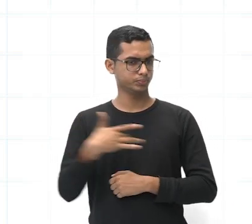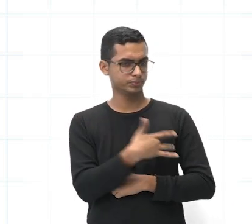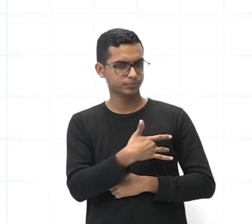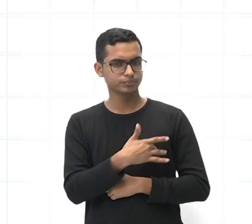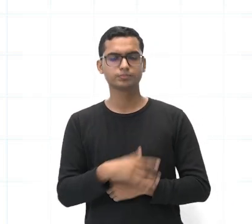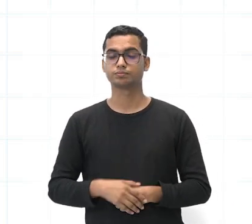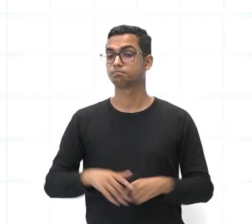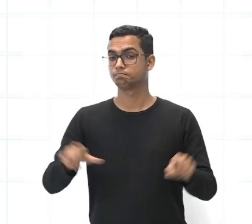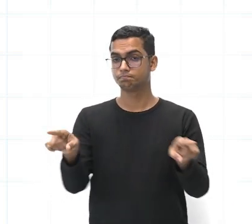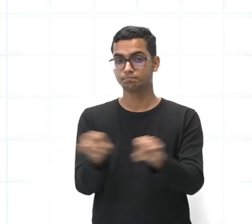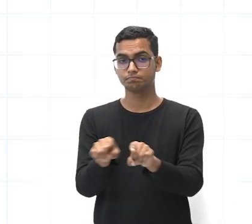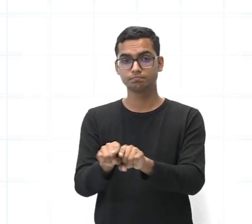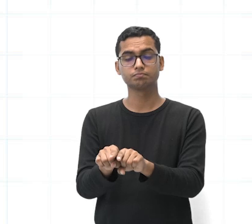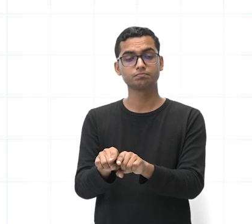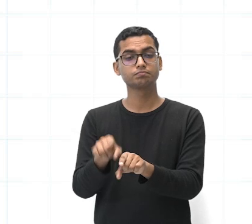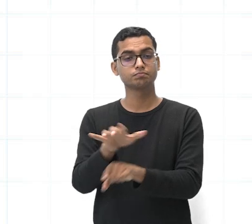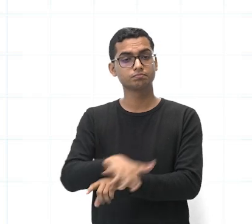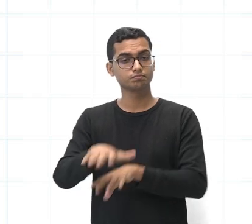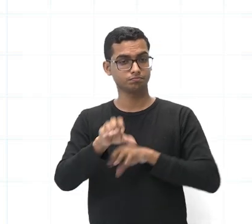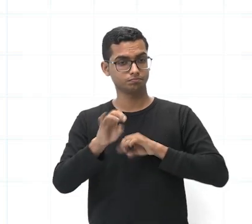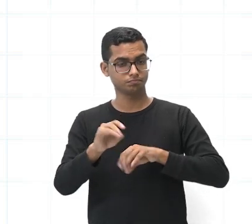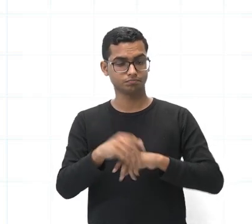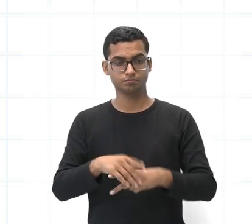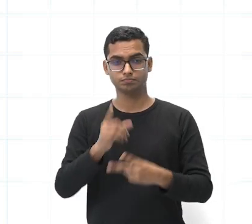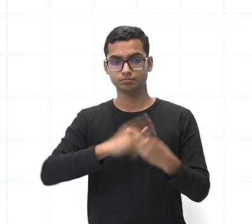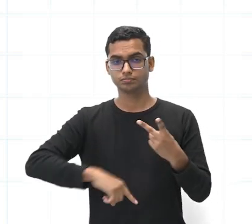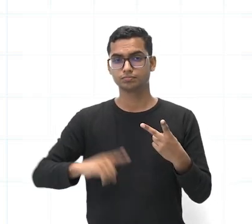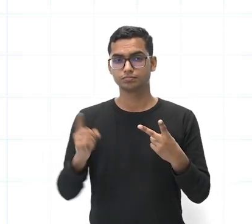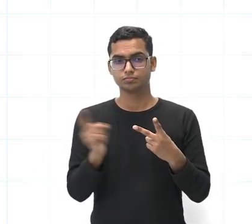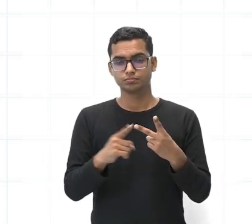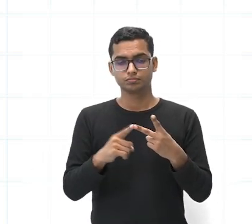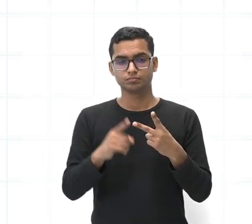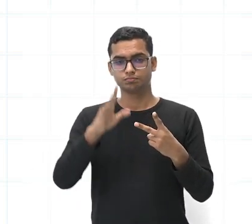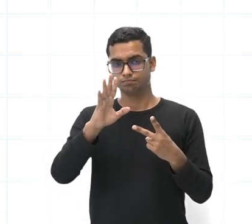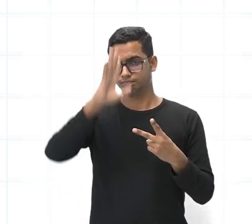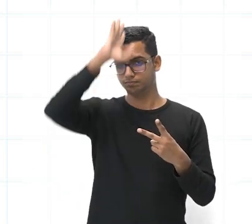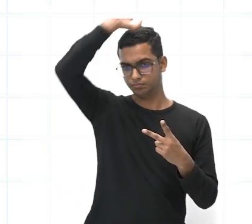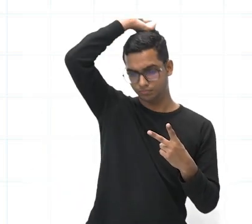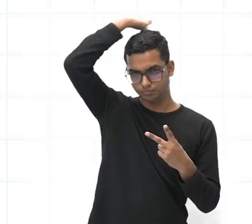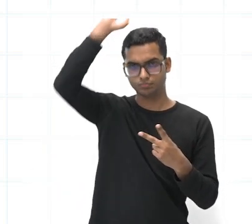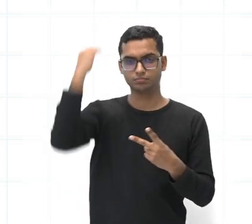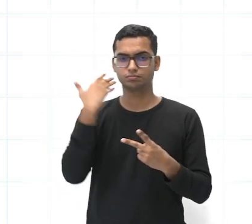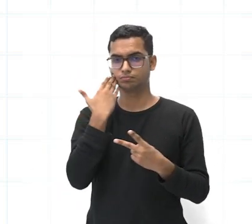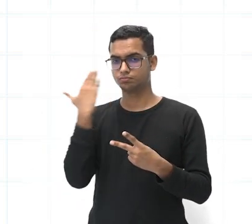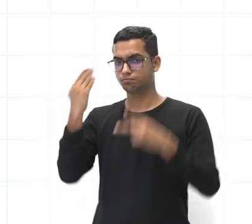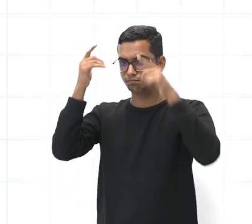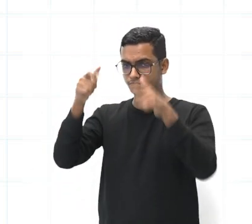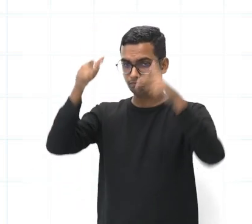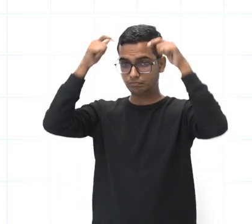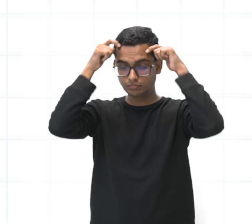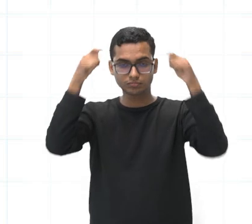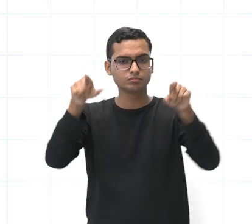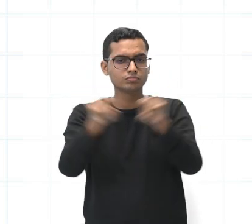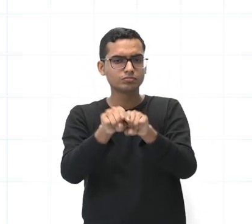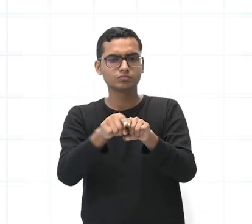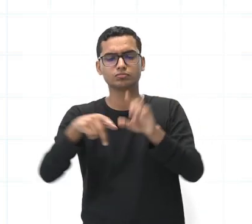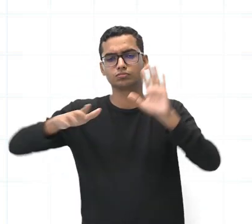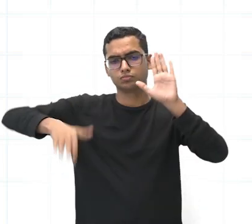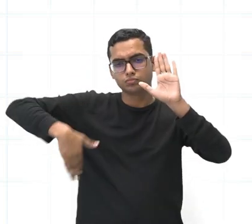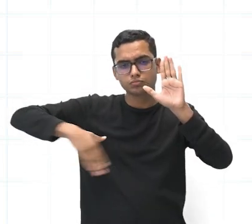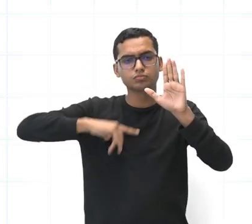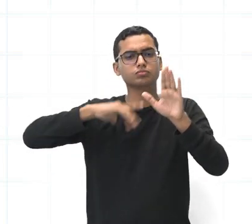como um meio também educativo. Chegando lá no Império Romano, a natação fazia parte do sistema